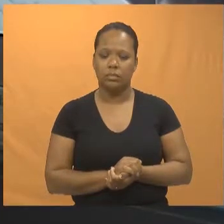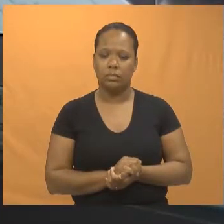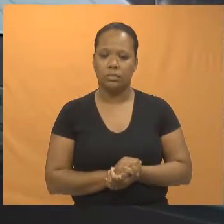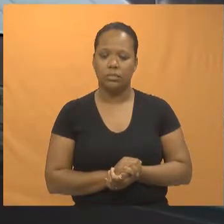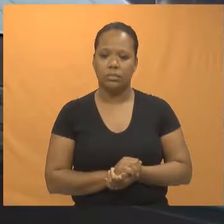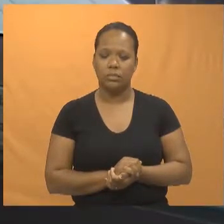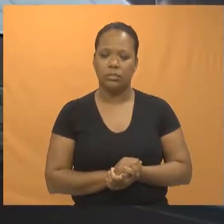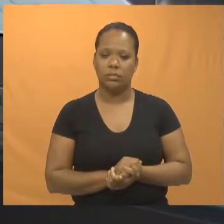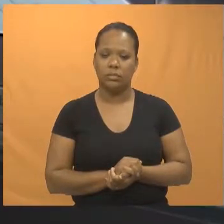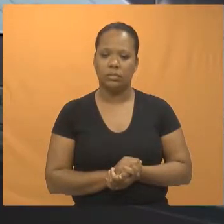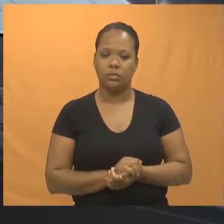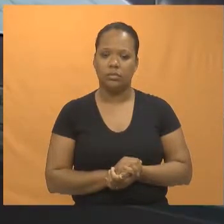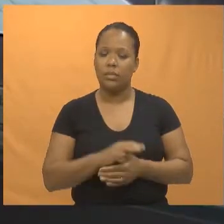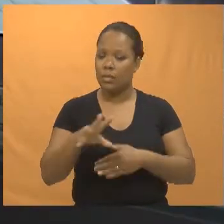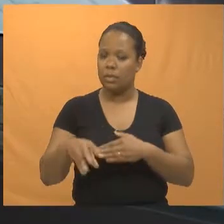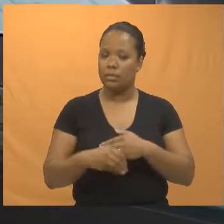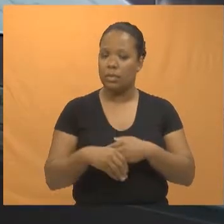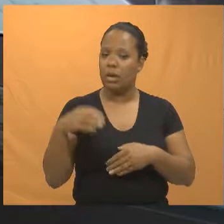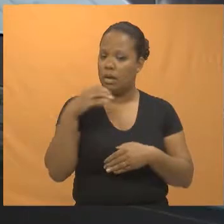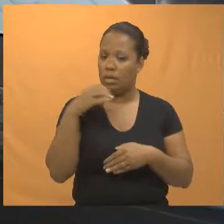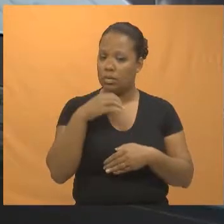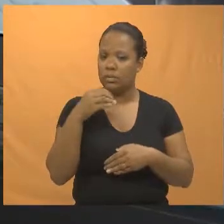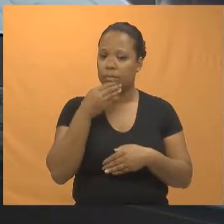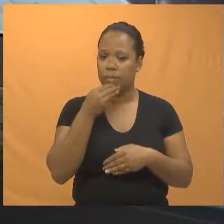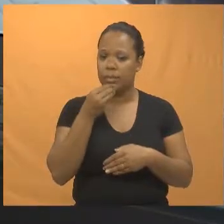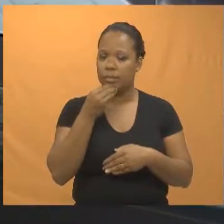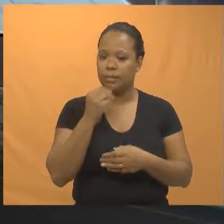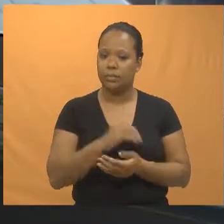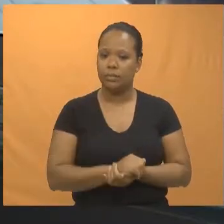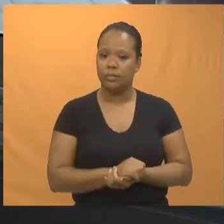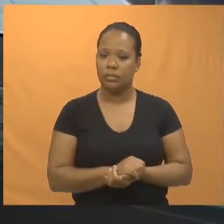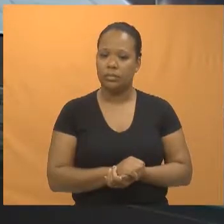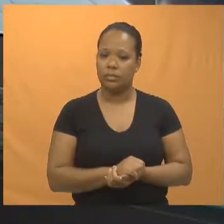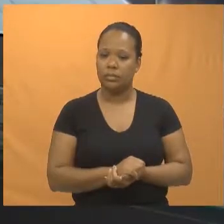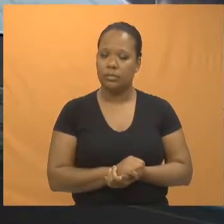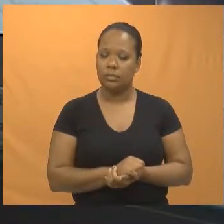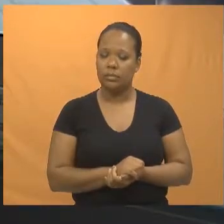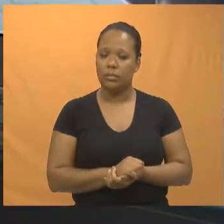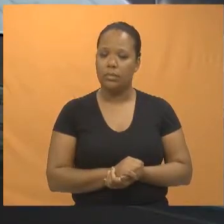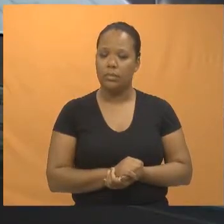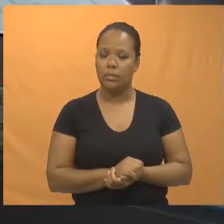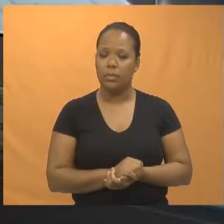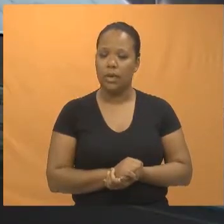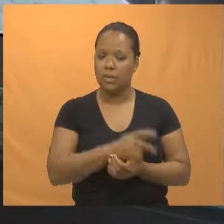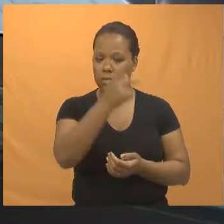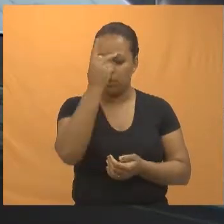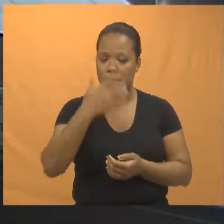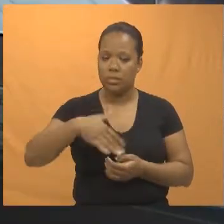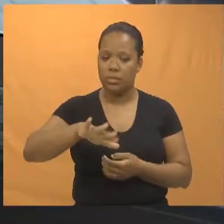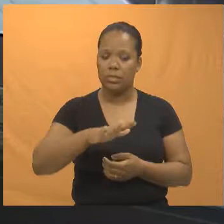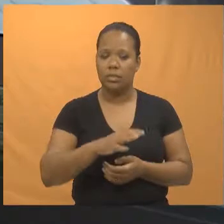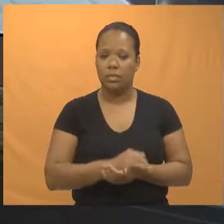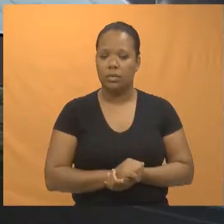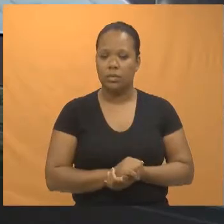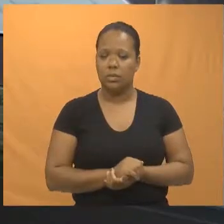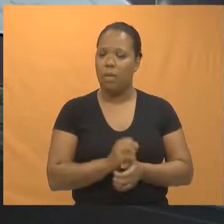só complementar e acelerar o processo para que logo os nossos munícipes tenham